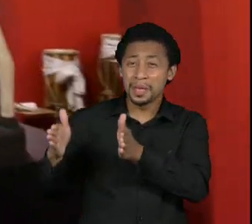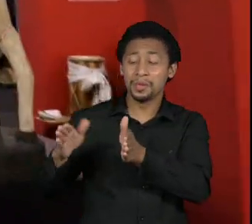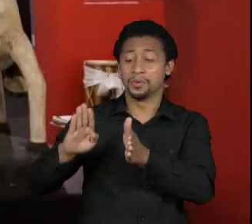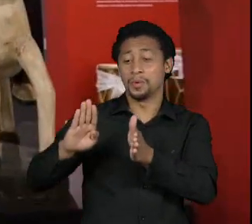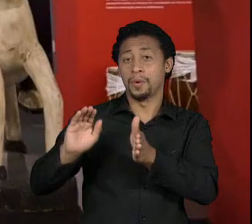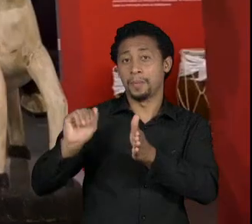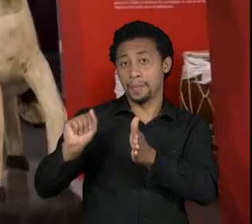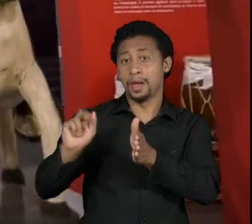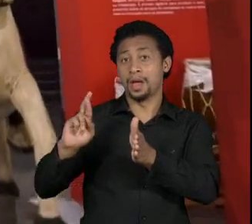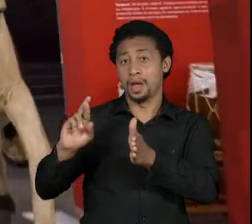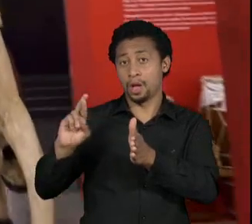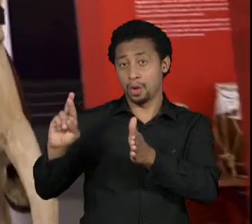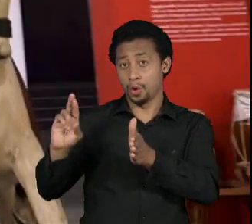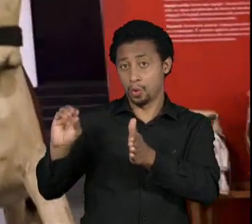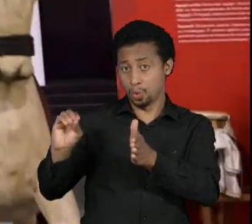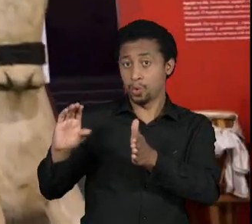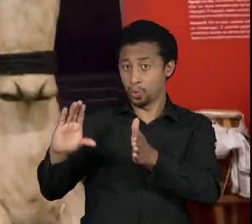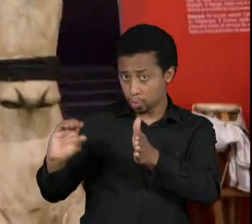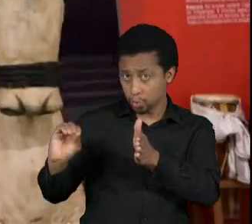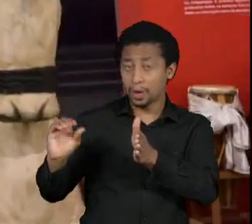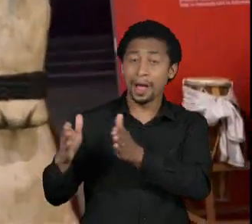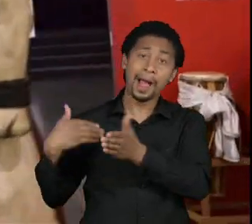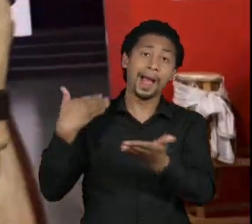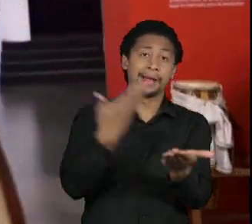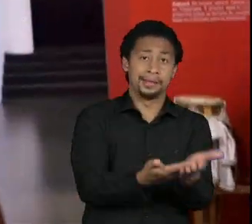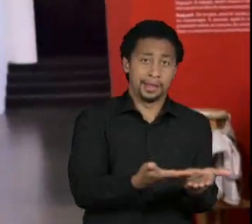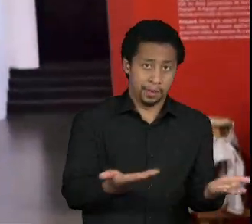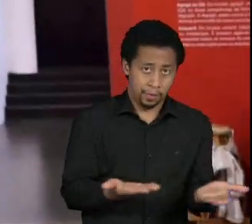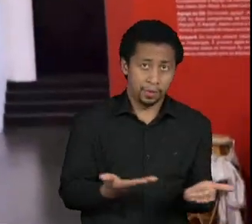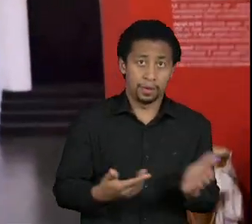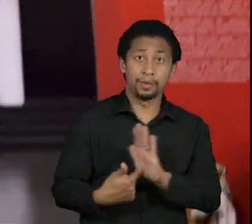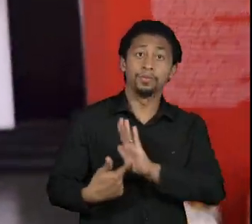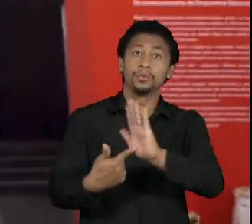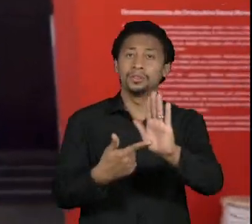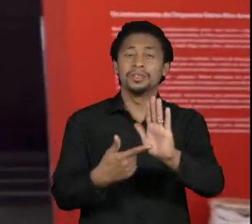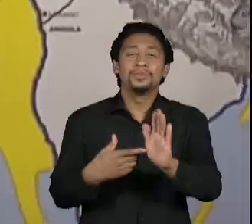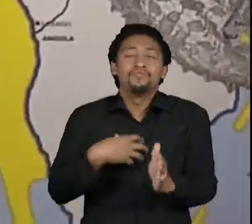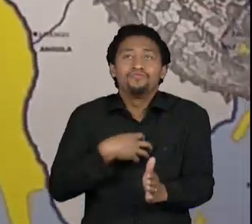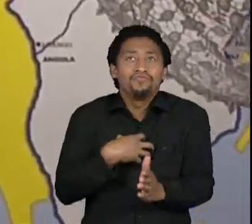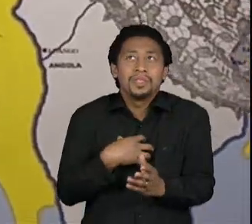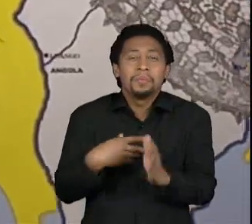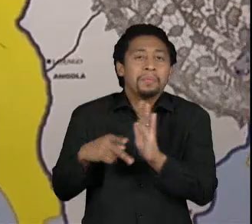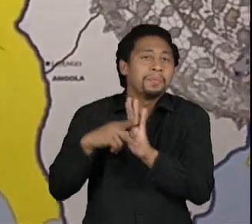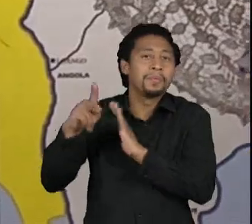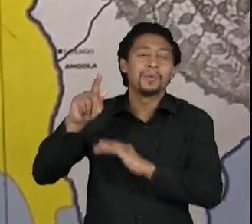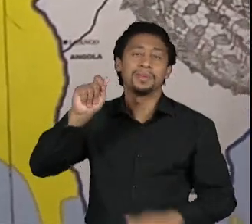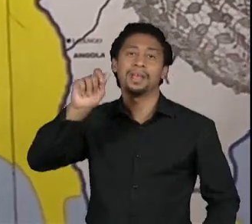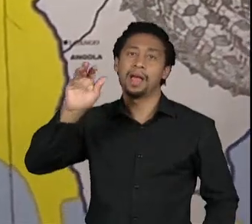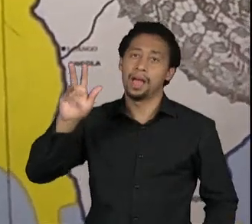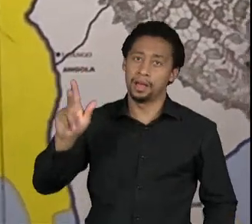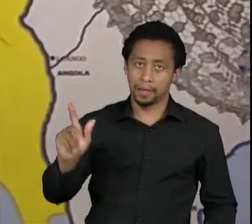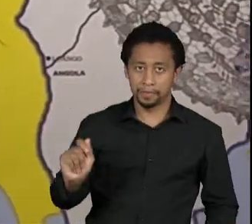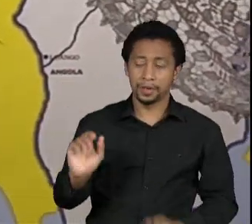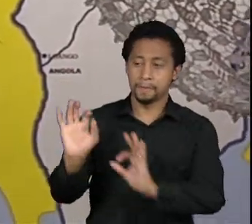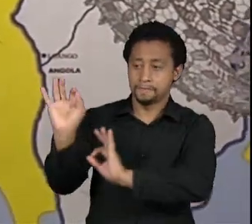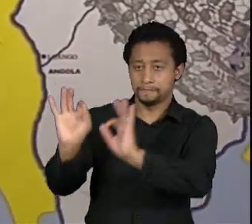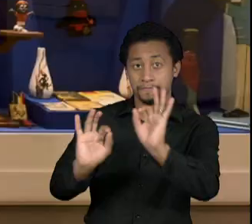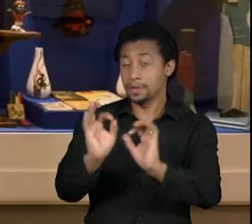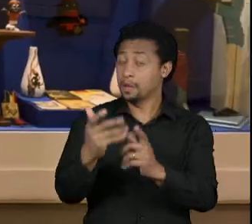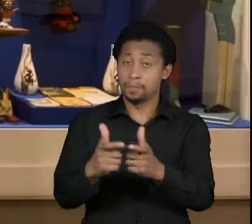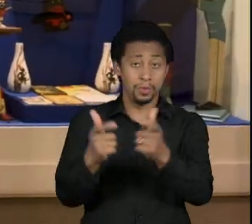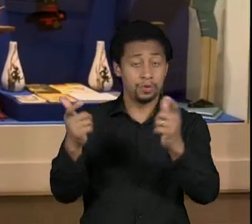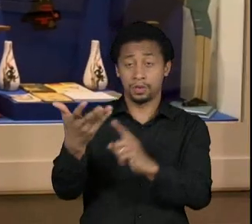a arte contemporânea. E aqui a gente entende o barroco como um estilo afro-brasileiro, na medida em que boa parte desses artistas barrocos eram